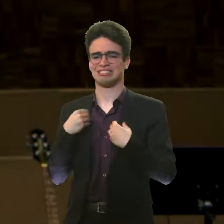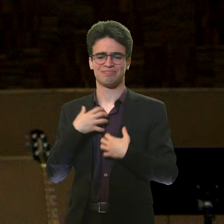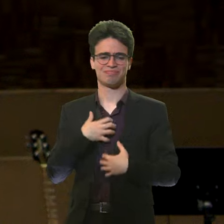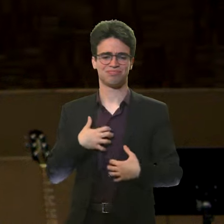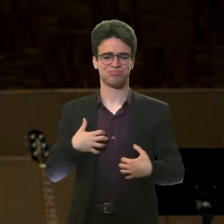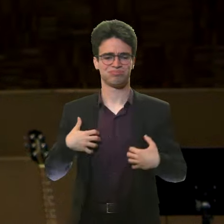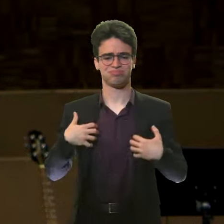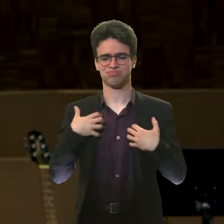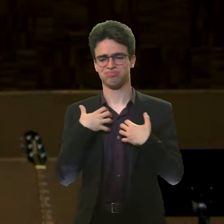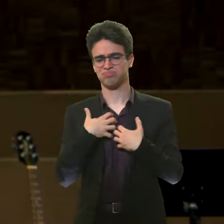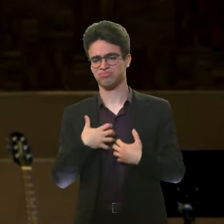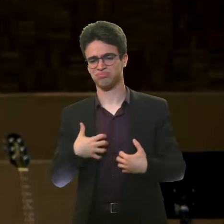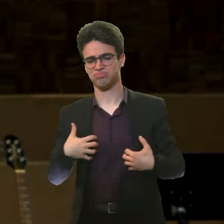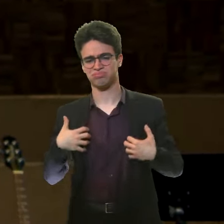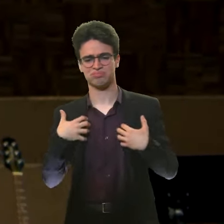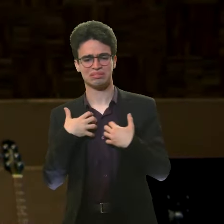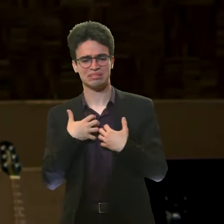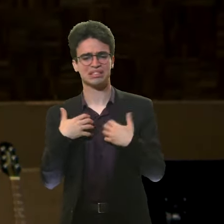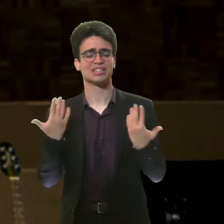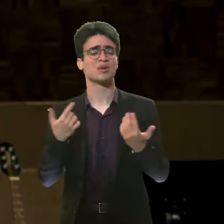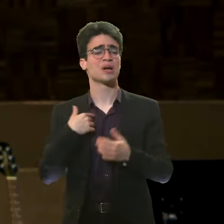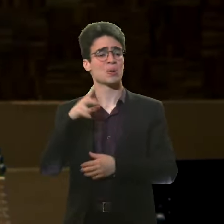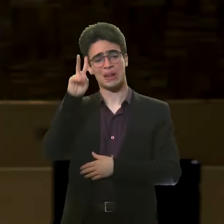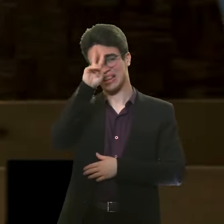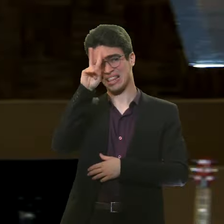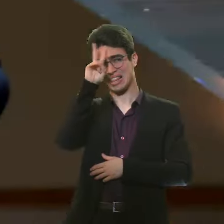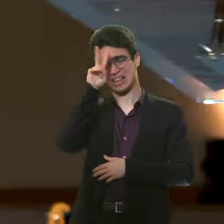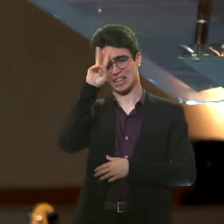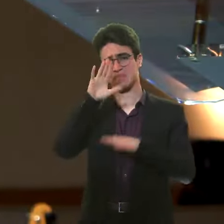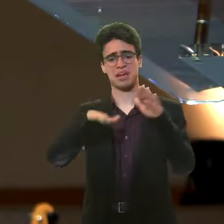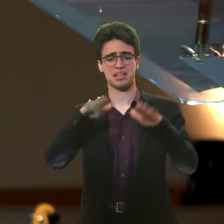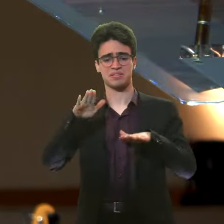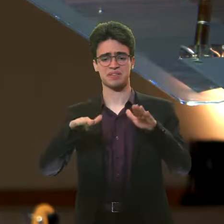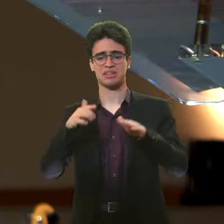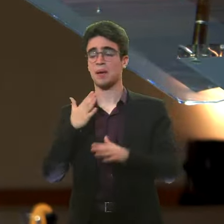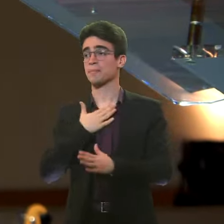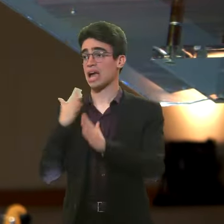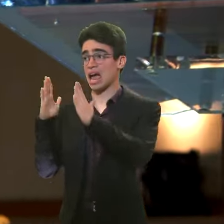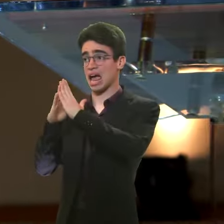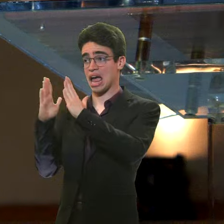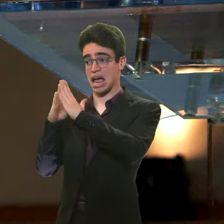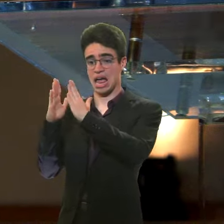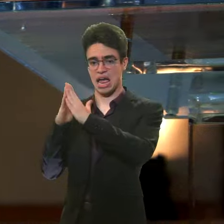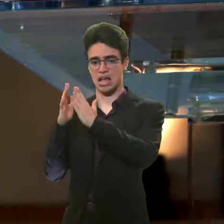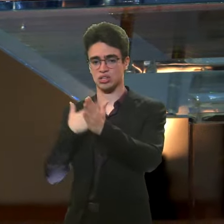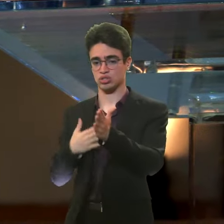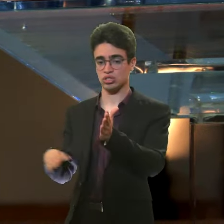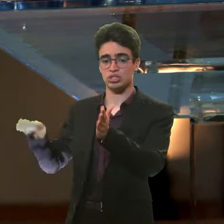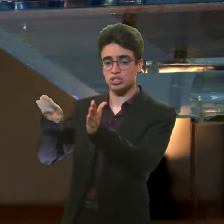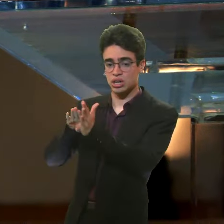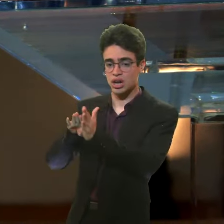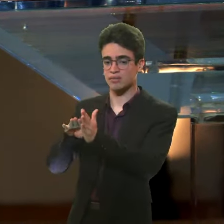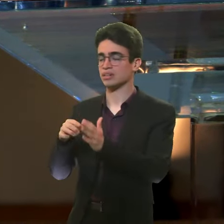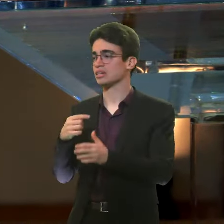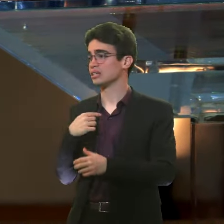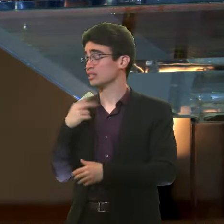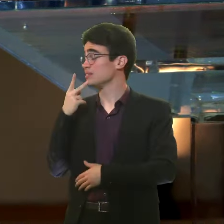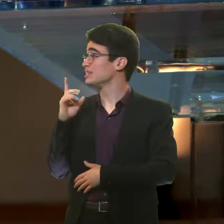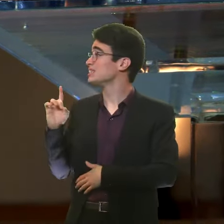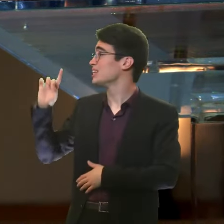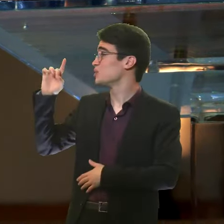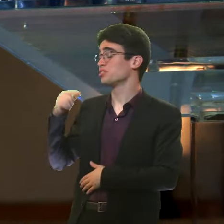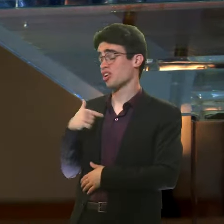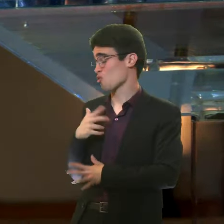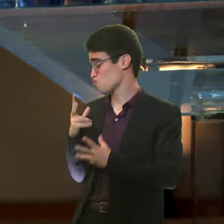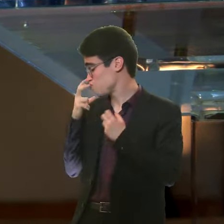coração. E eu lembro de algumas vezes que eu parava o carro na frente de casa, e antes de descer eu falava: Deus, eu não tenho